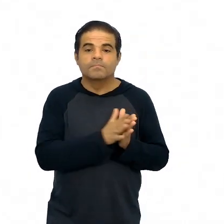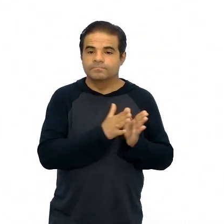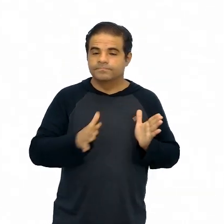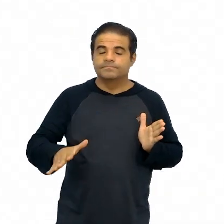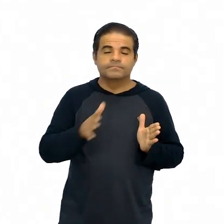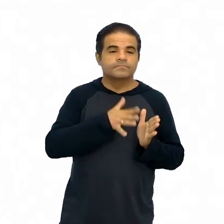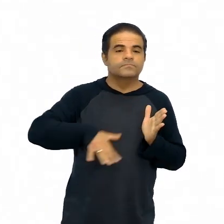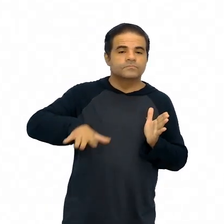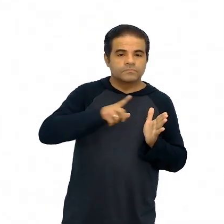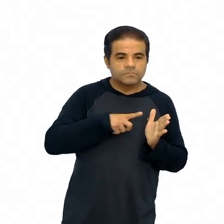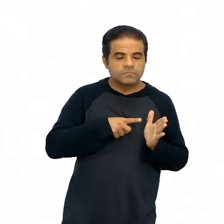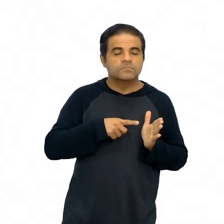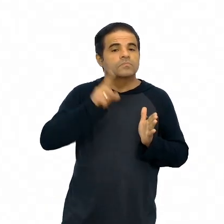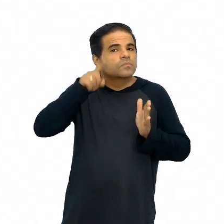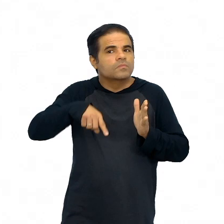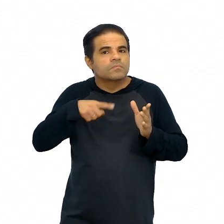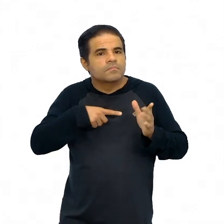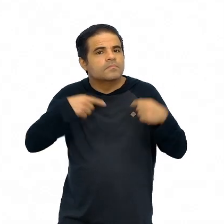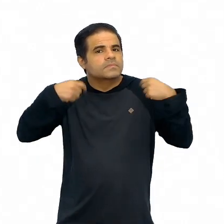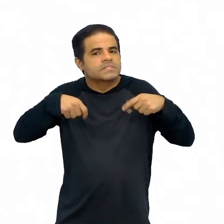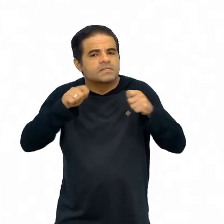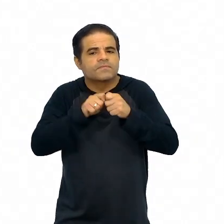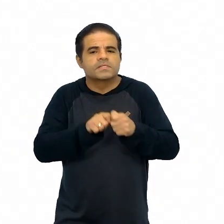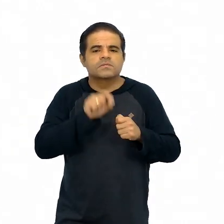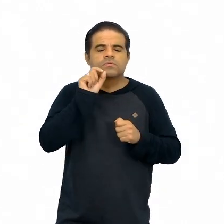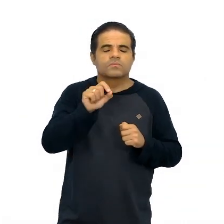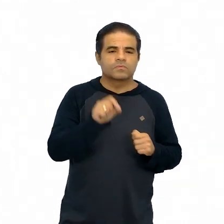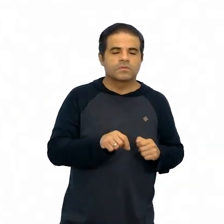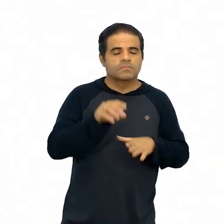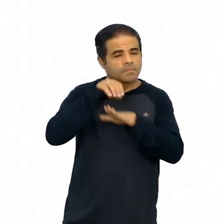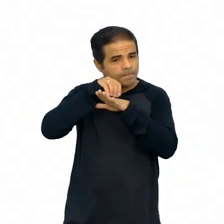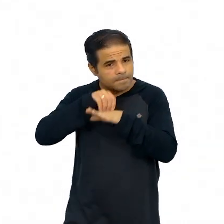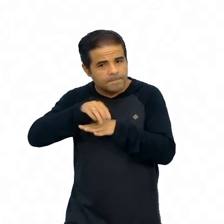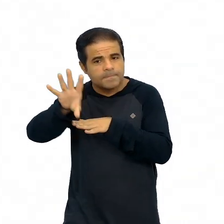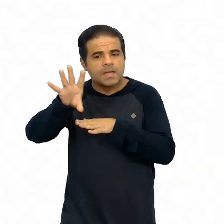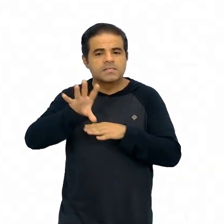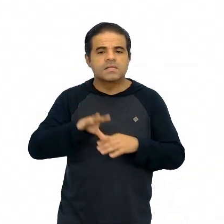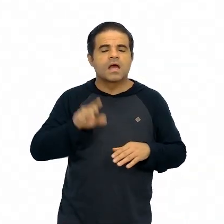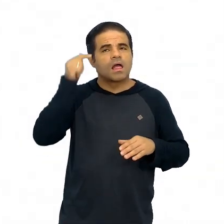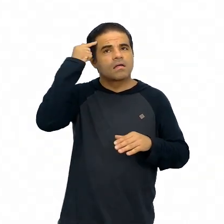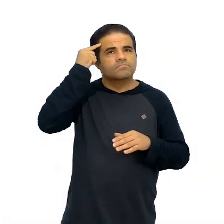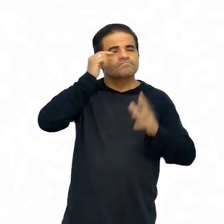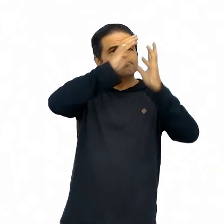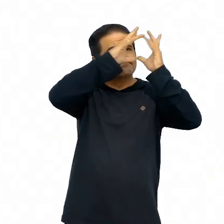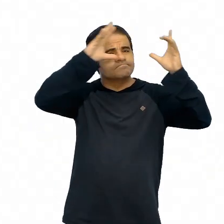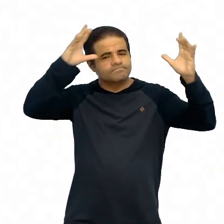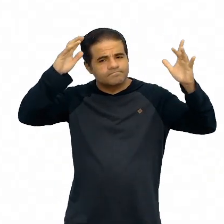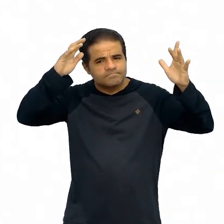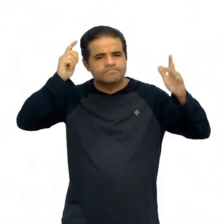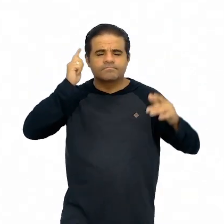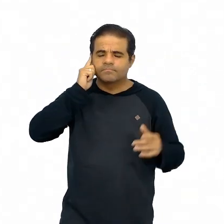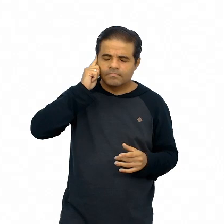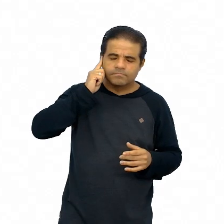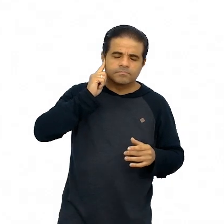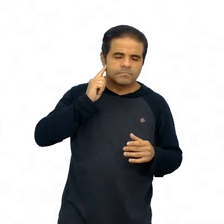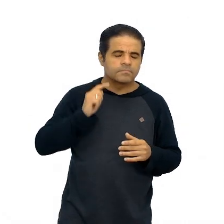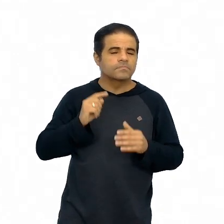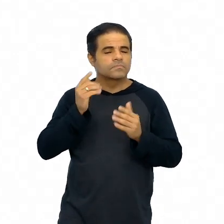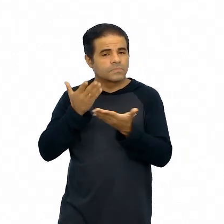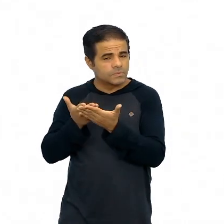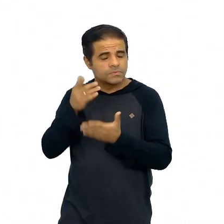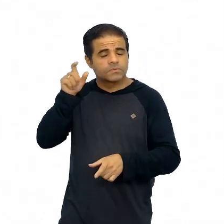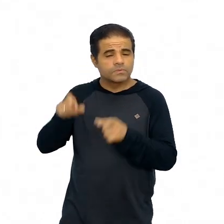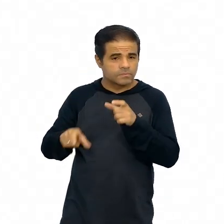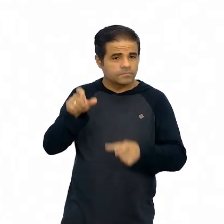que é? O que eu tenho que fazer para passar o que está dentro da minha cabeça para a cabeça dos